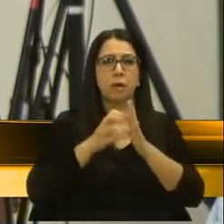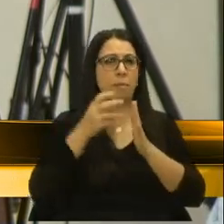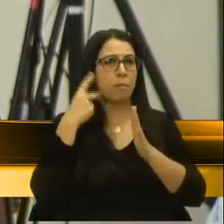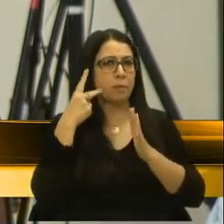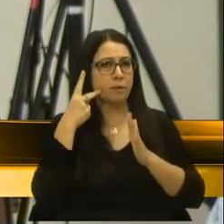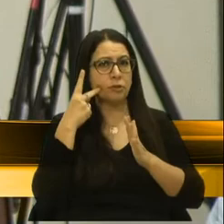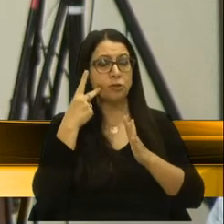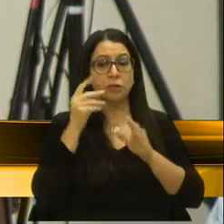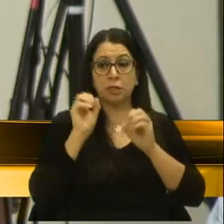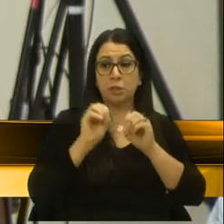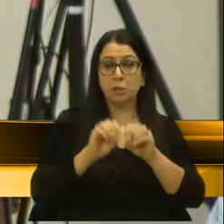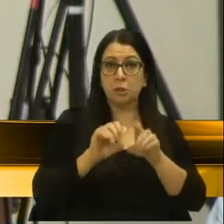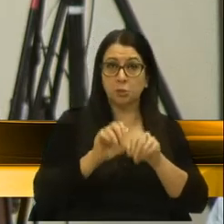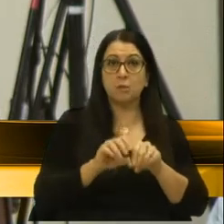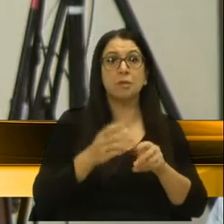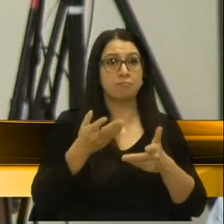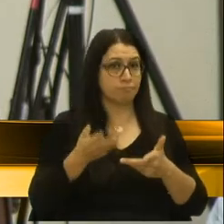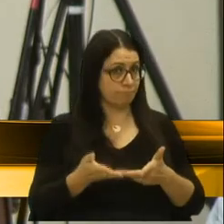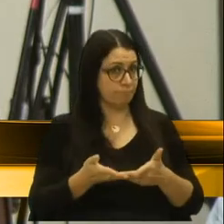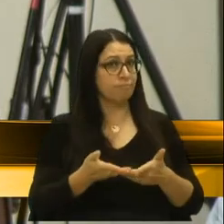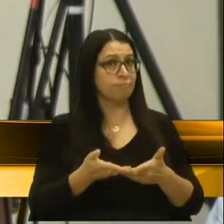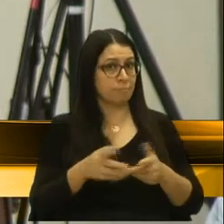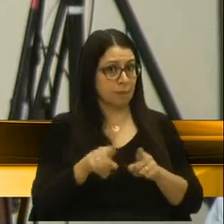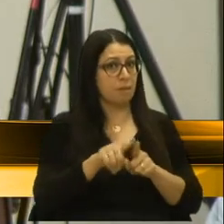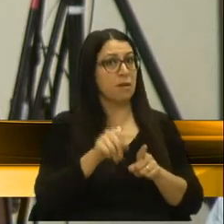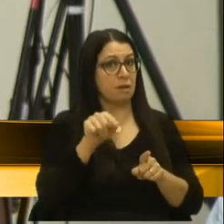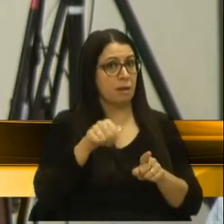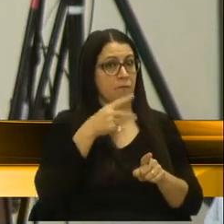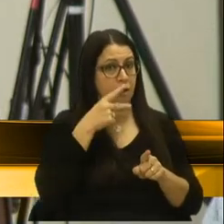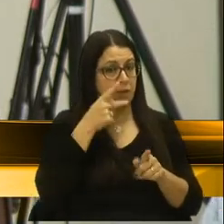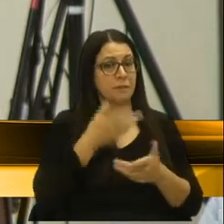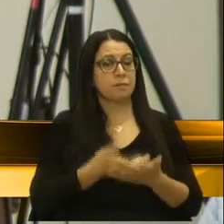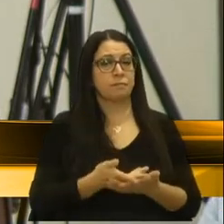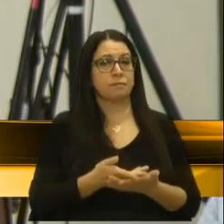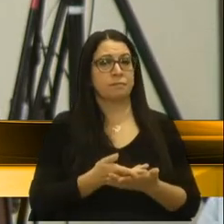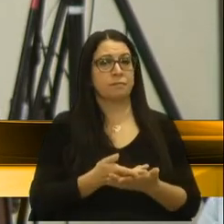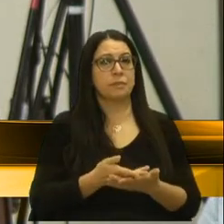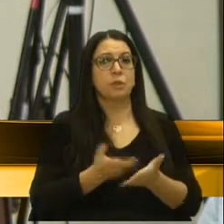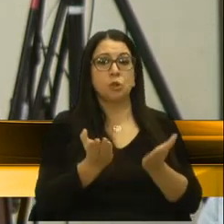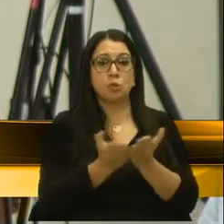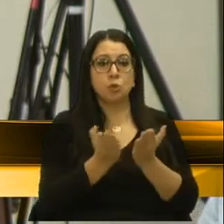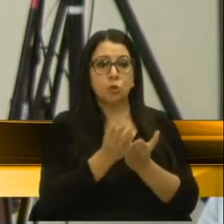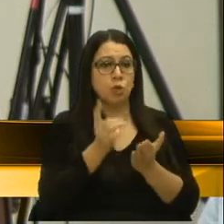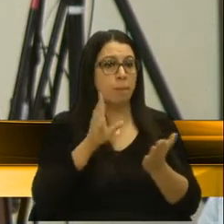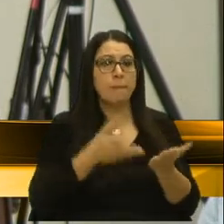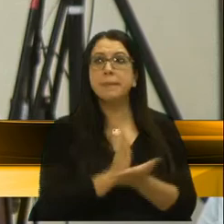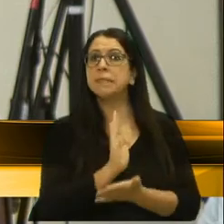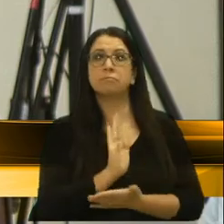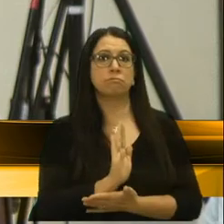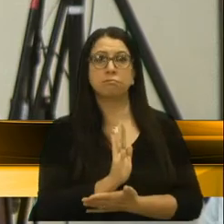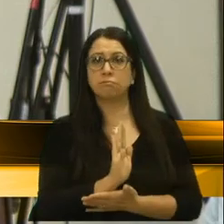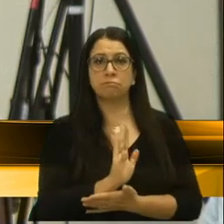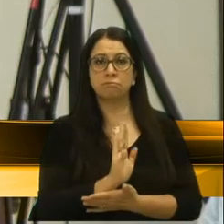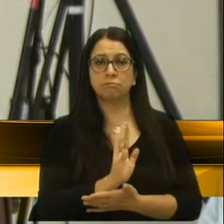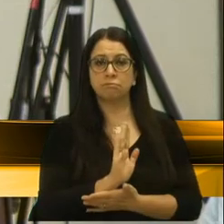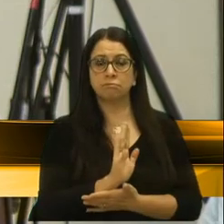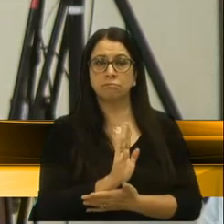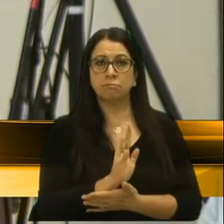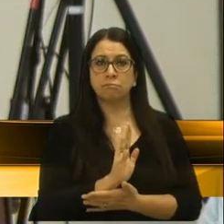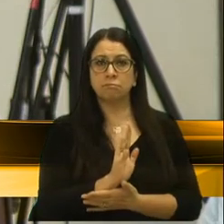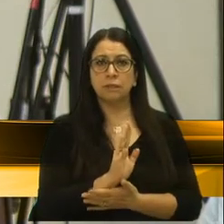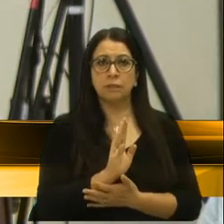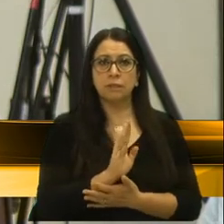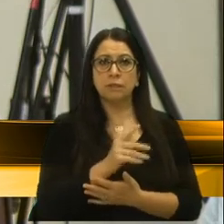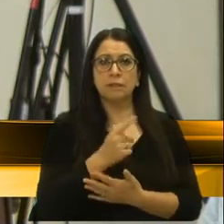da educação, que é um ponto que eu quero abordar aqui, aonde estuda para passar, onde a gente tem um